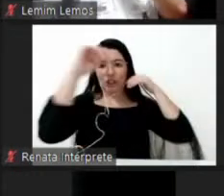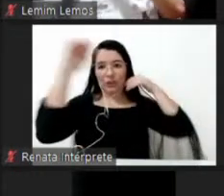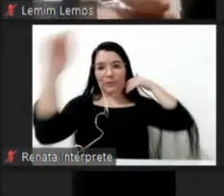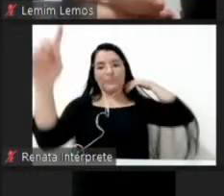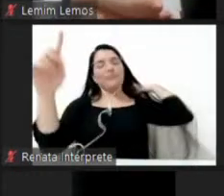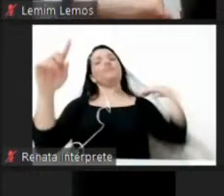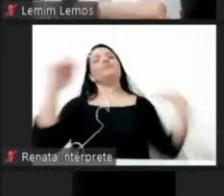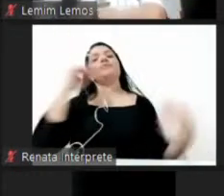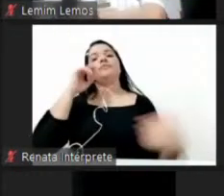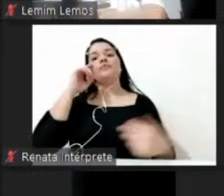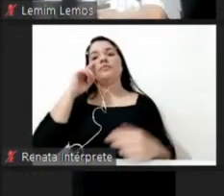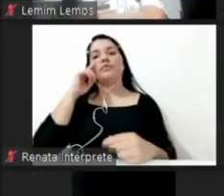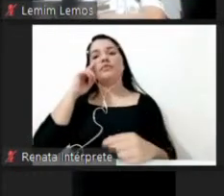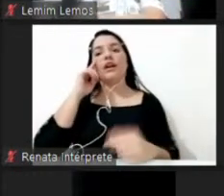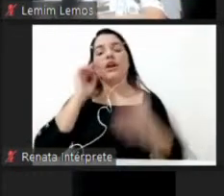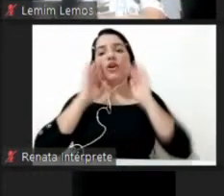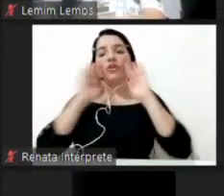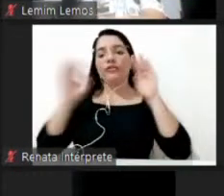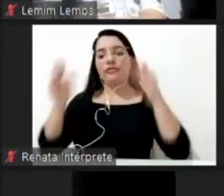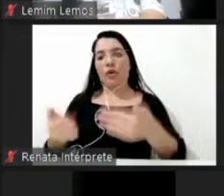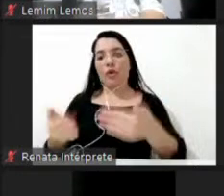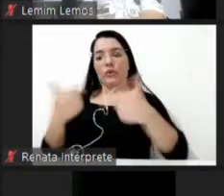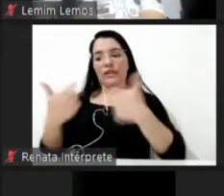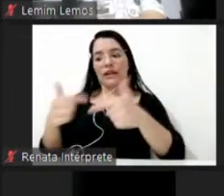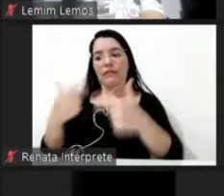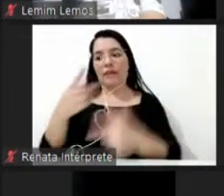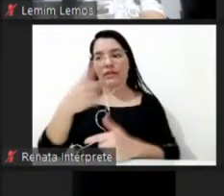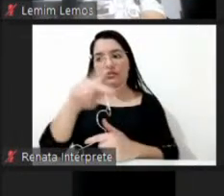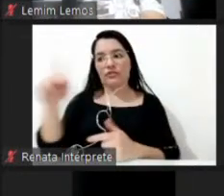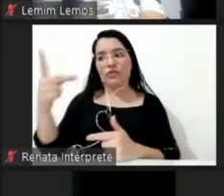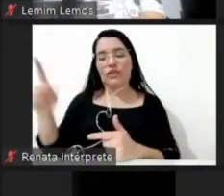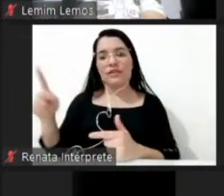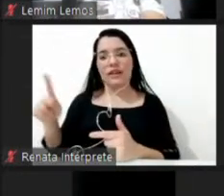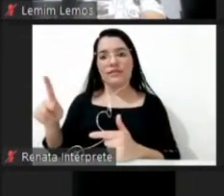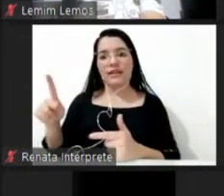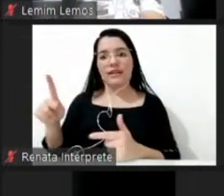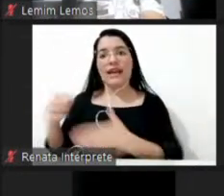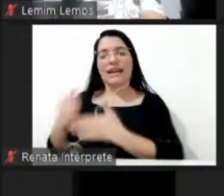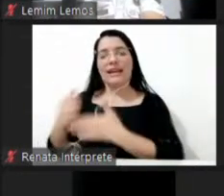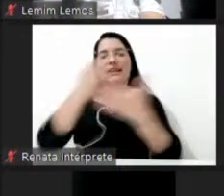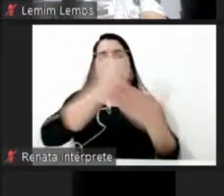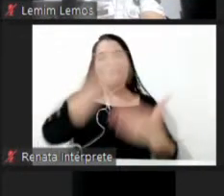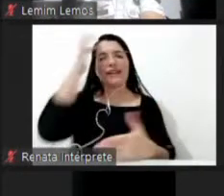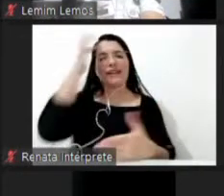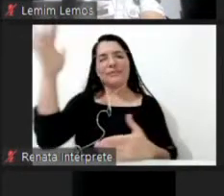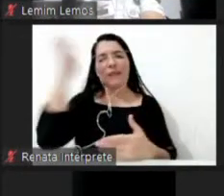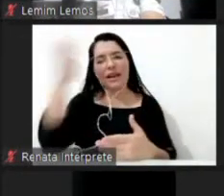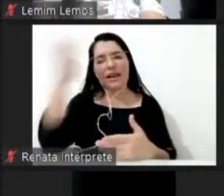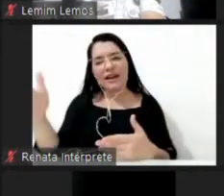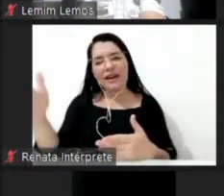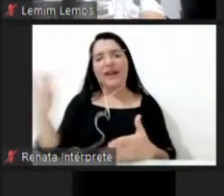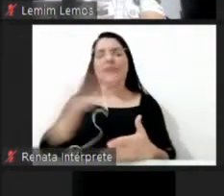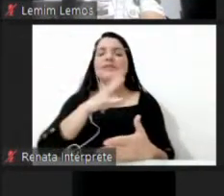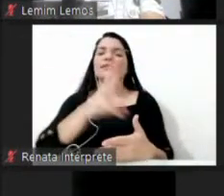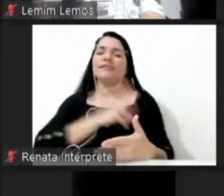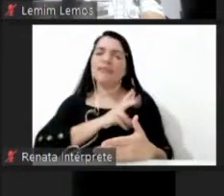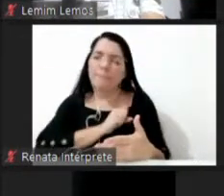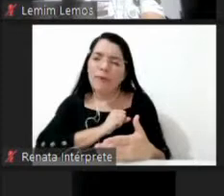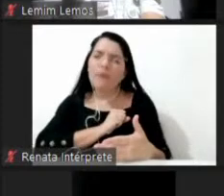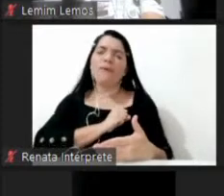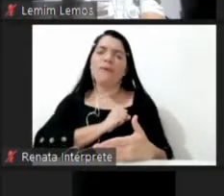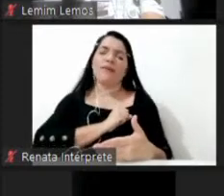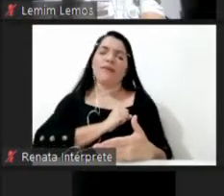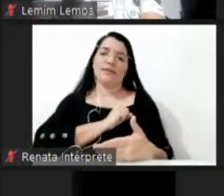Um dia dedicado ao trabalho de vocês, que tanto leva esperança e amor às pessoas. Cresci